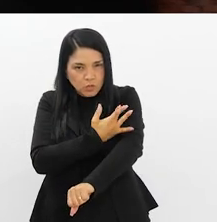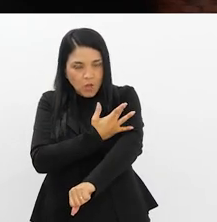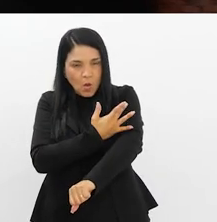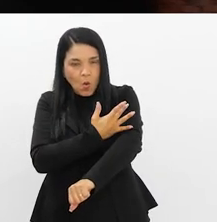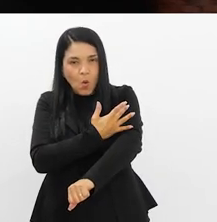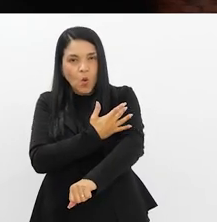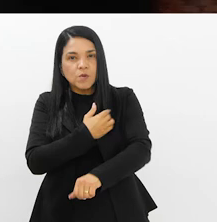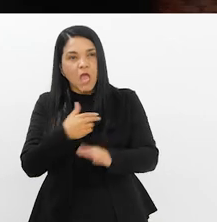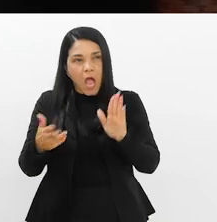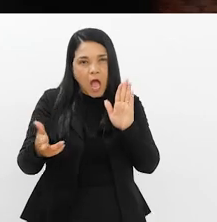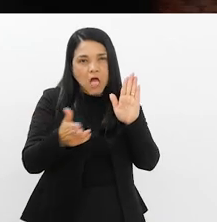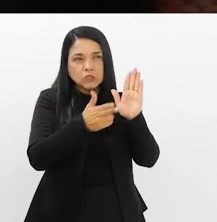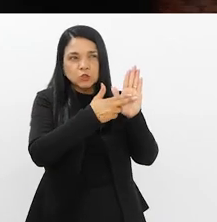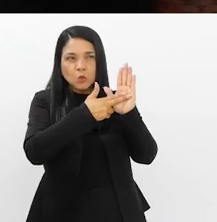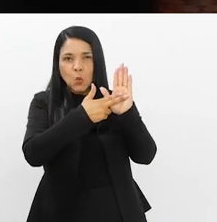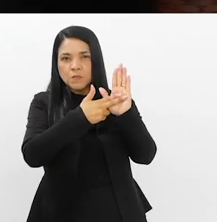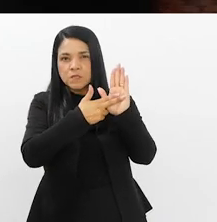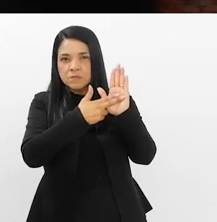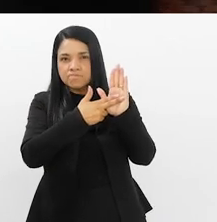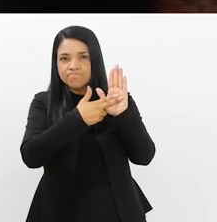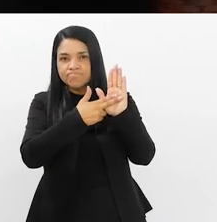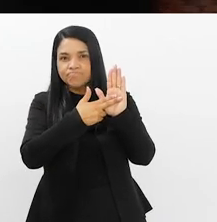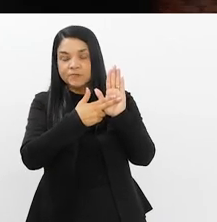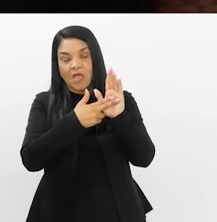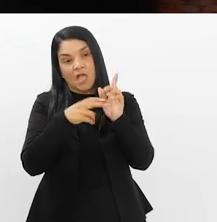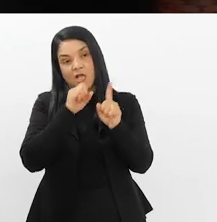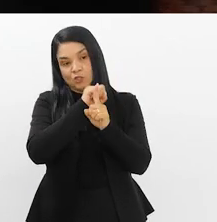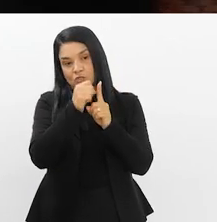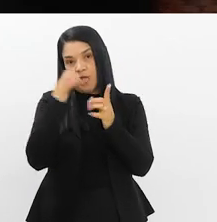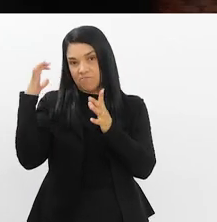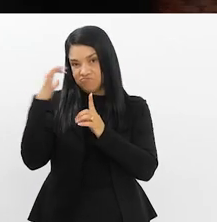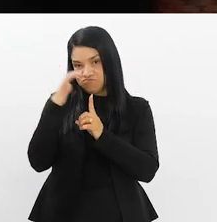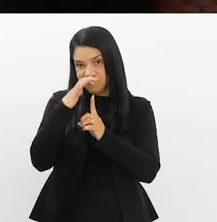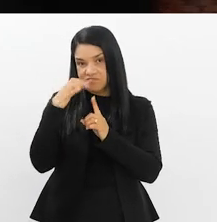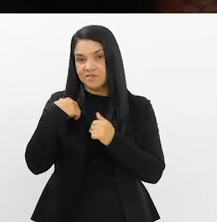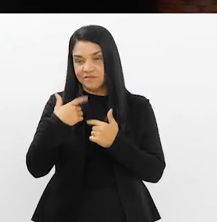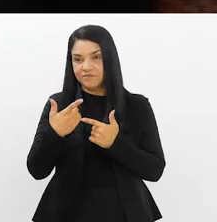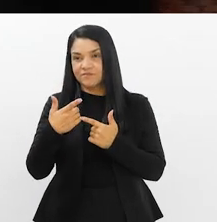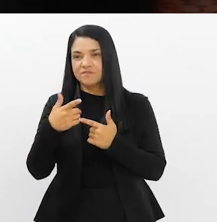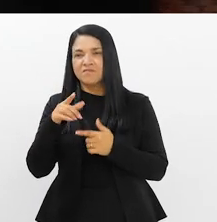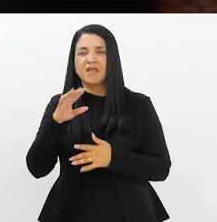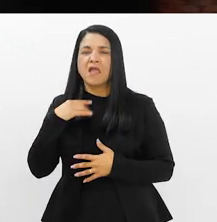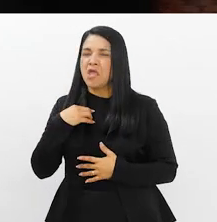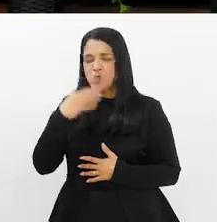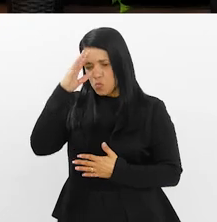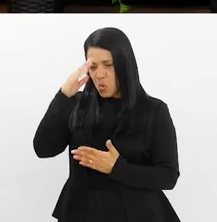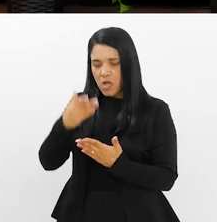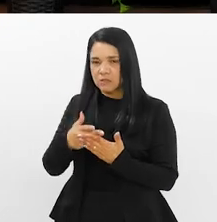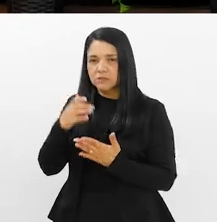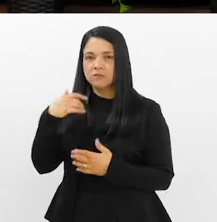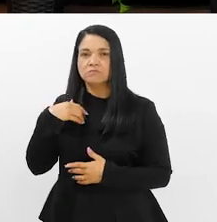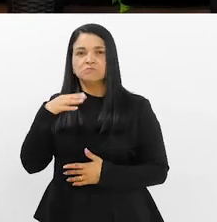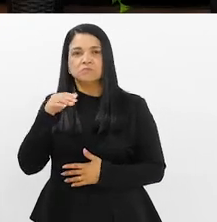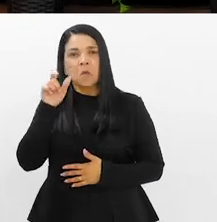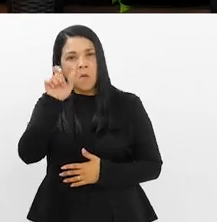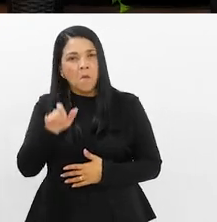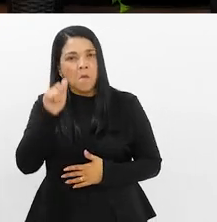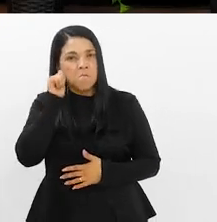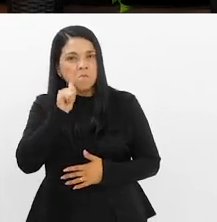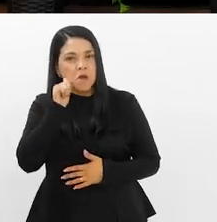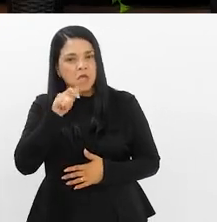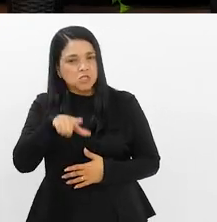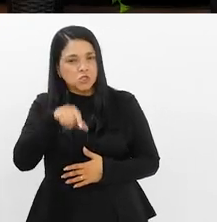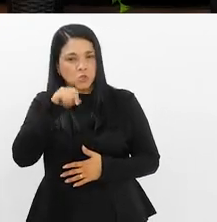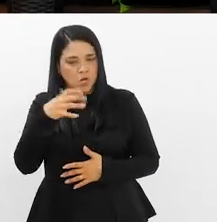frente, emocionais, de arcar com toda essa carga, porque vão ser cobradas. Eu não acredito que uma mulher que decida não ser mãe